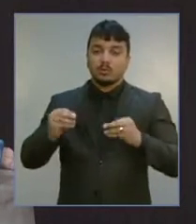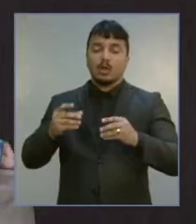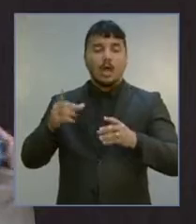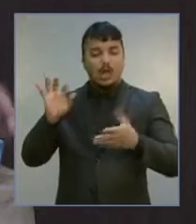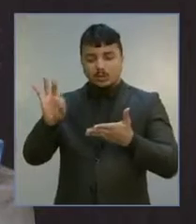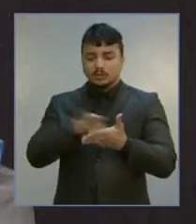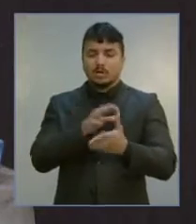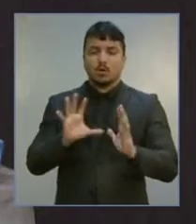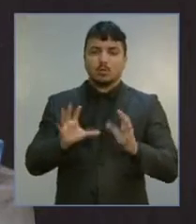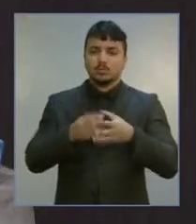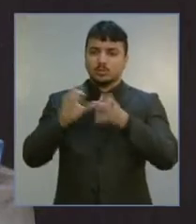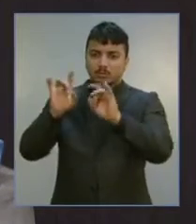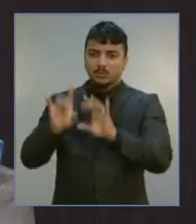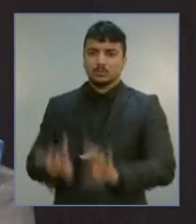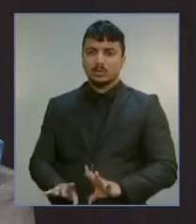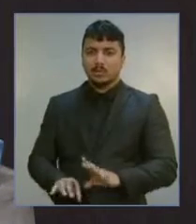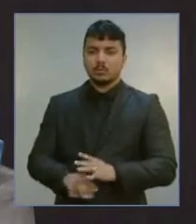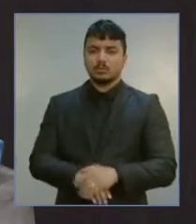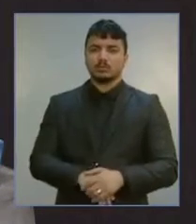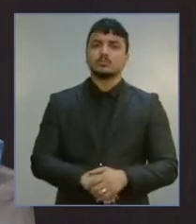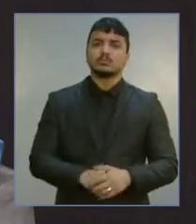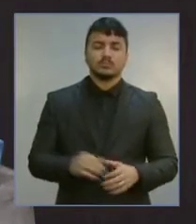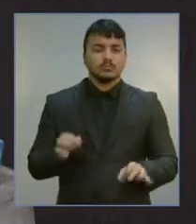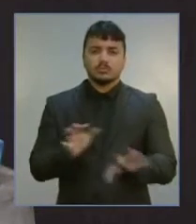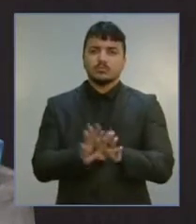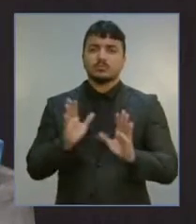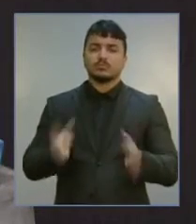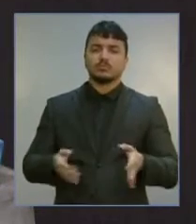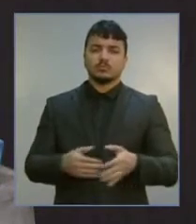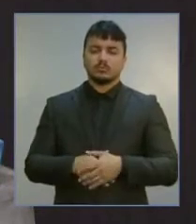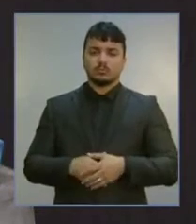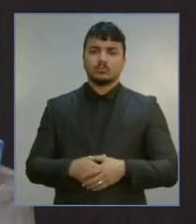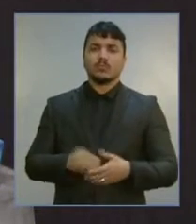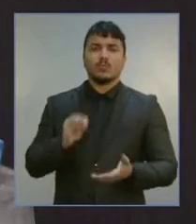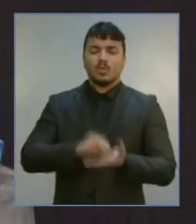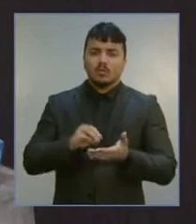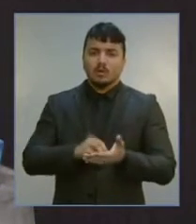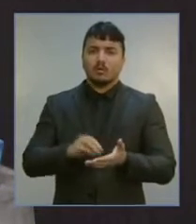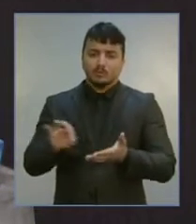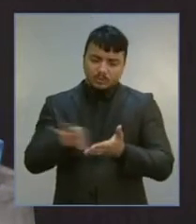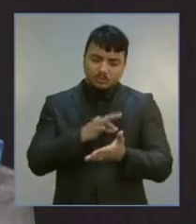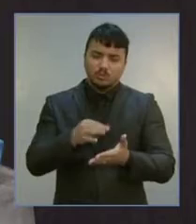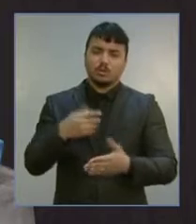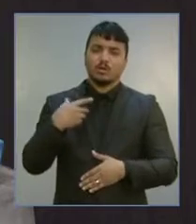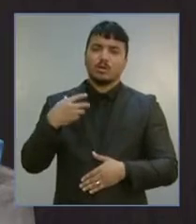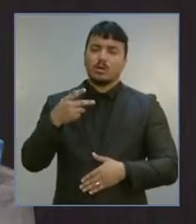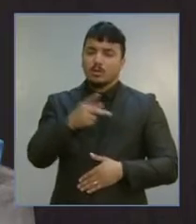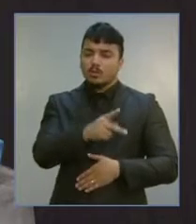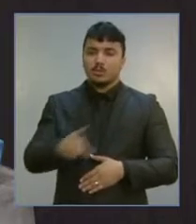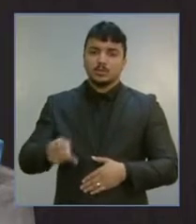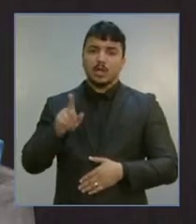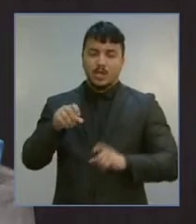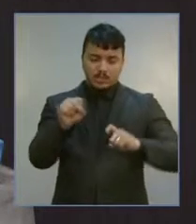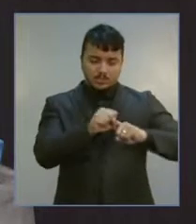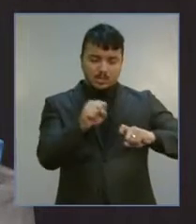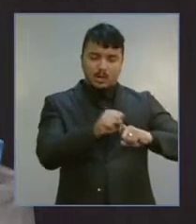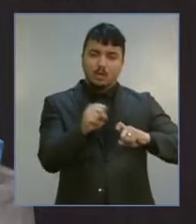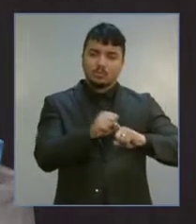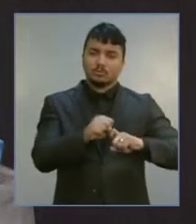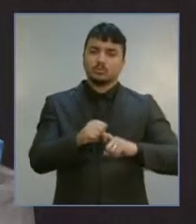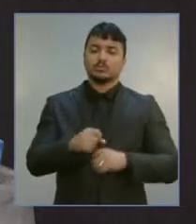o despacho da comissão está feito falta a assinatura do nosso presidente da casa deputado certo